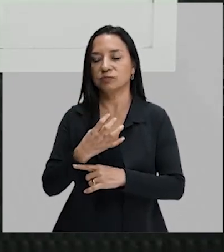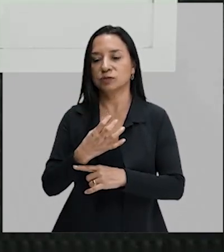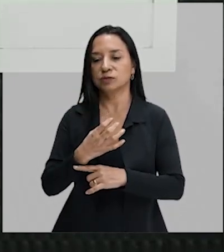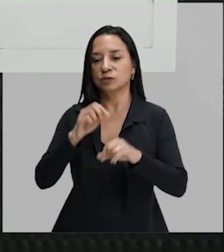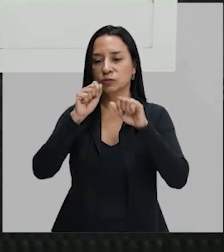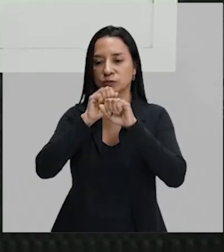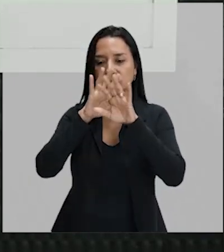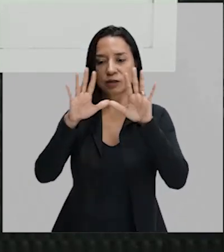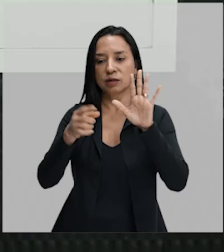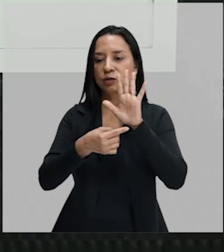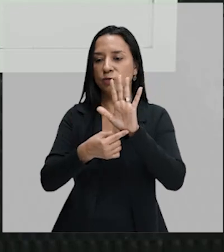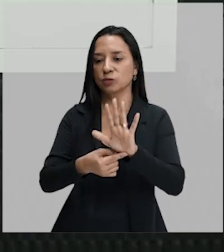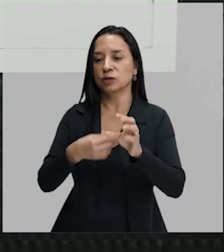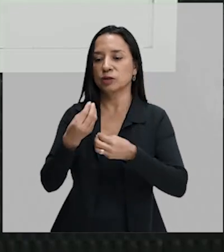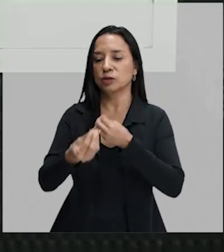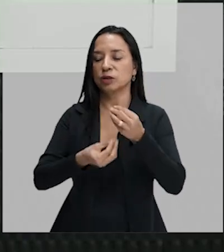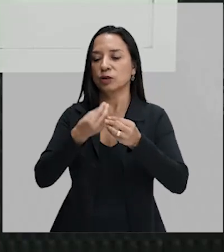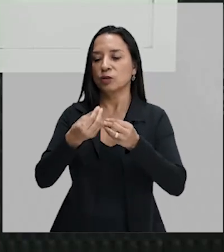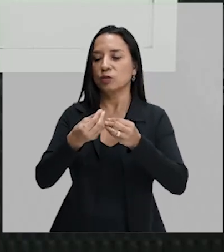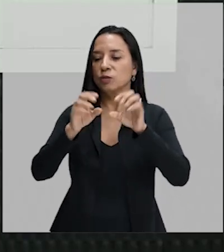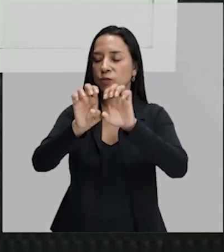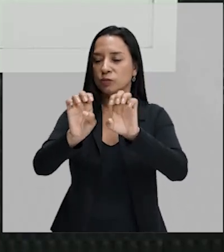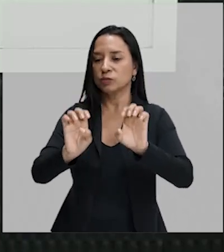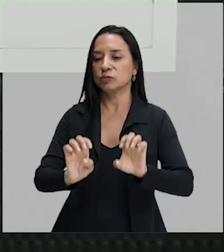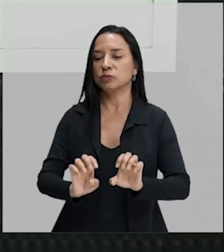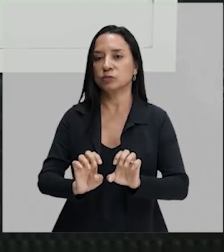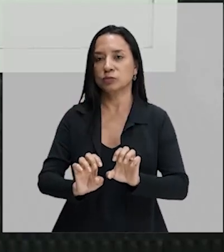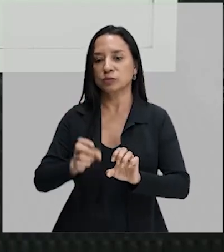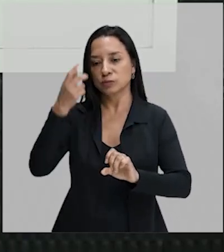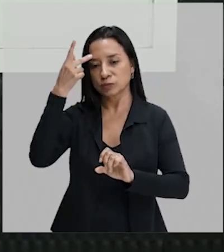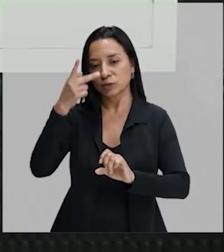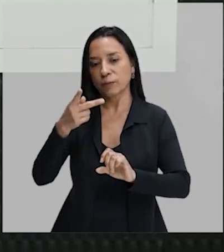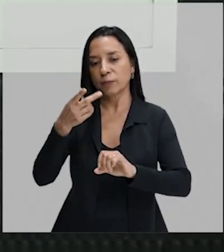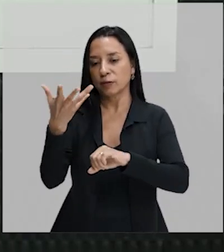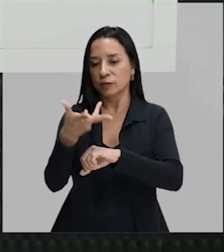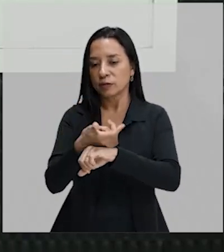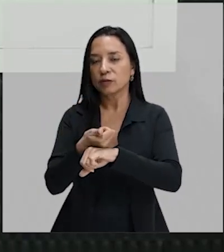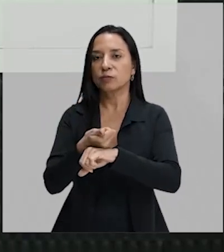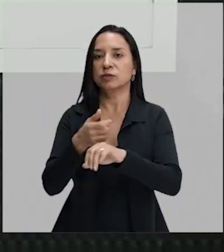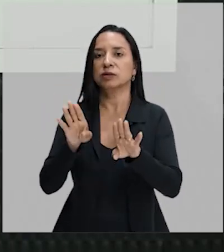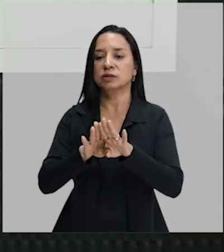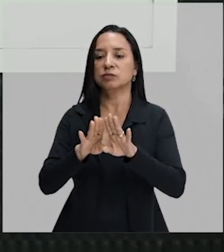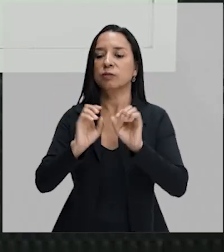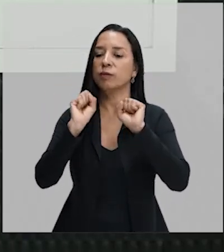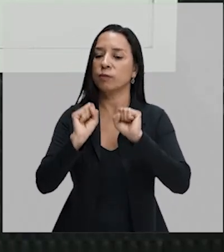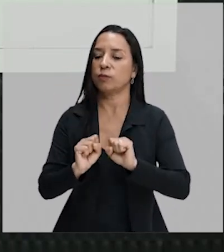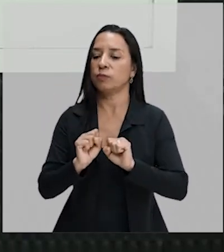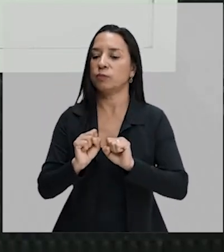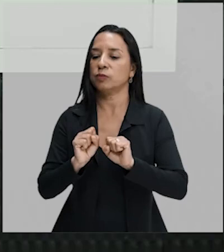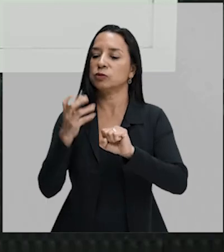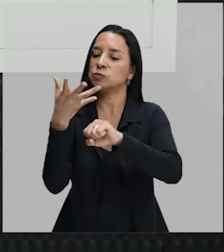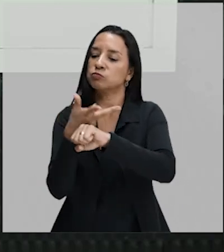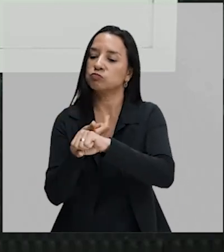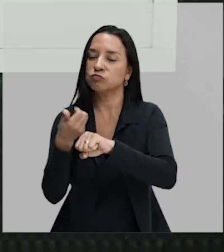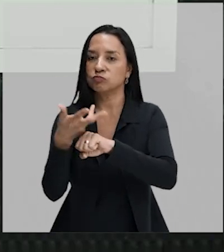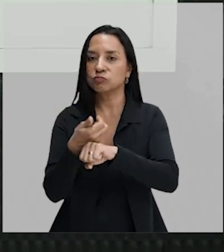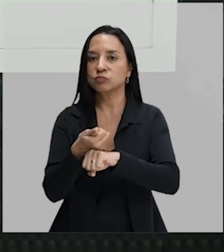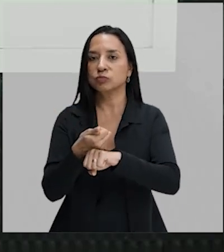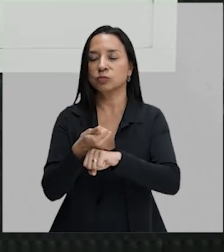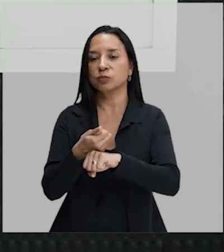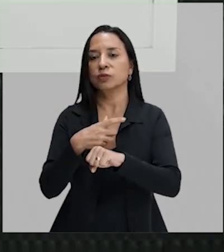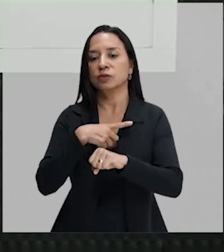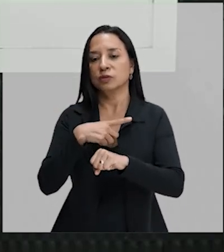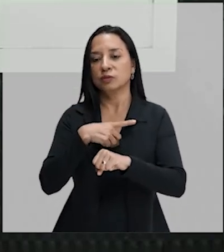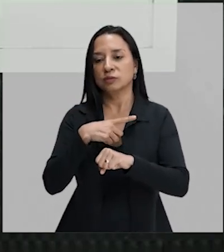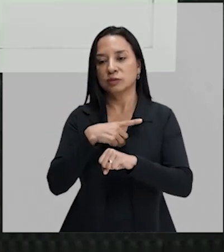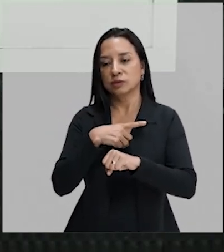claro, destacada como uma das grandes estruturas para a argumentação e para o poder de persuasão, né? Porque nós temos